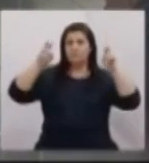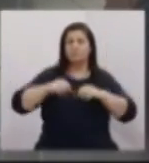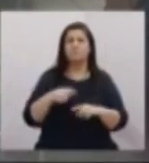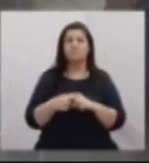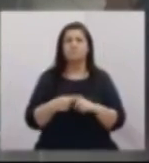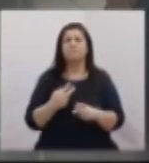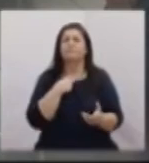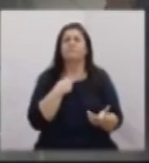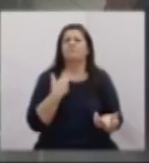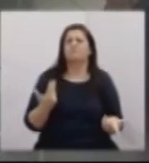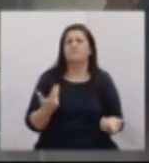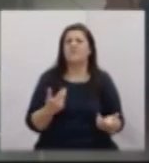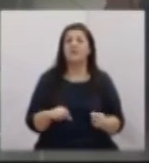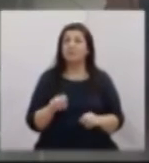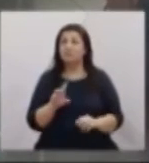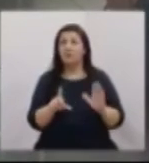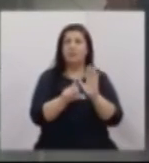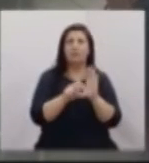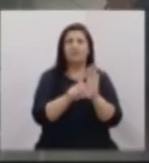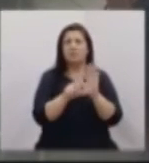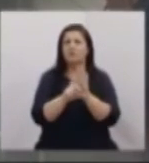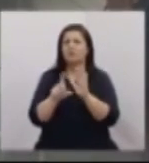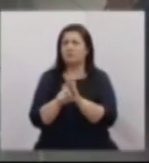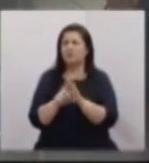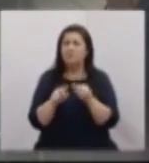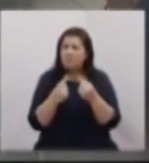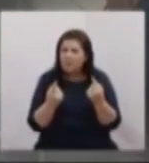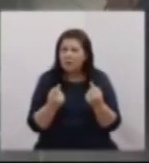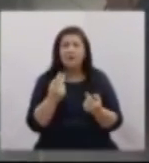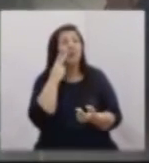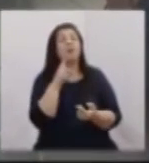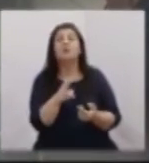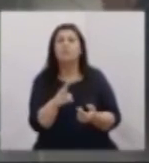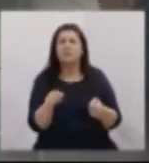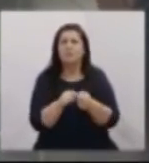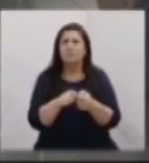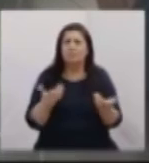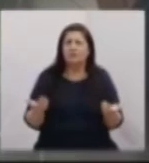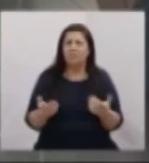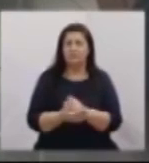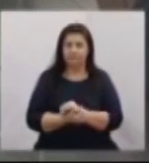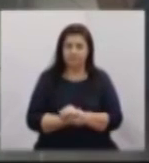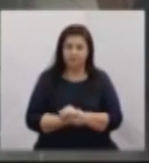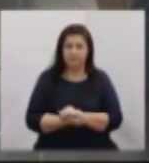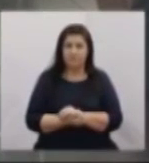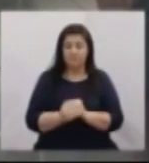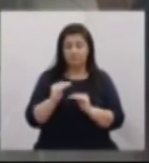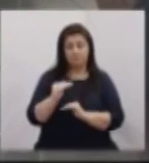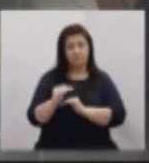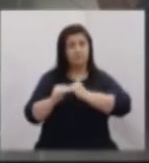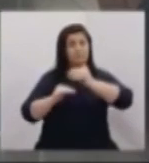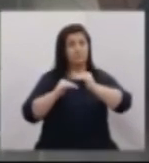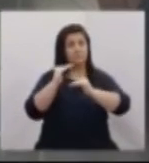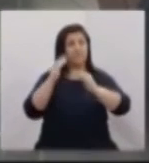não podemos viver de leis inócuas, leis que não têm praticidade. Então, essa evolução que hoje